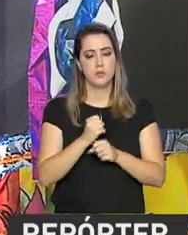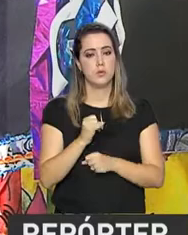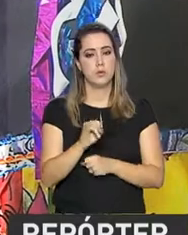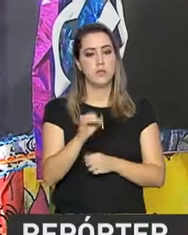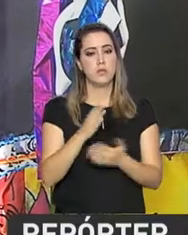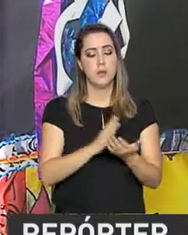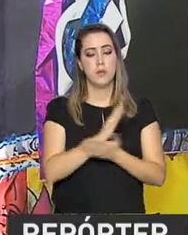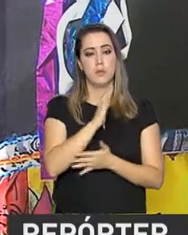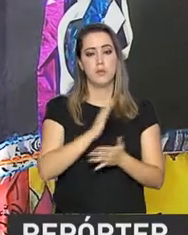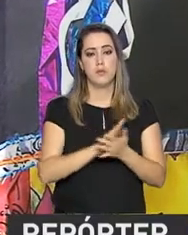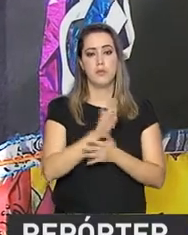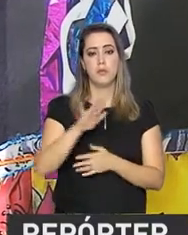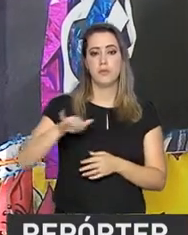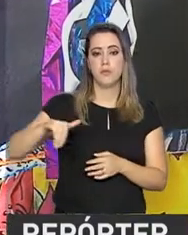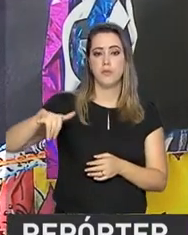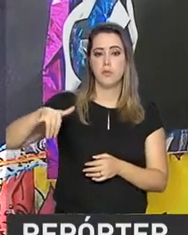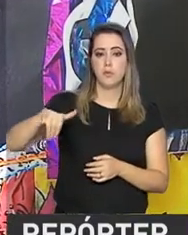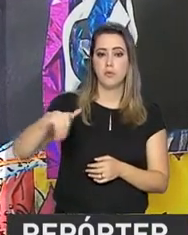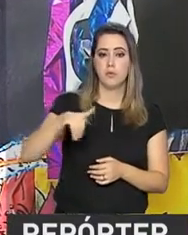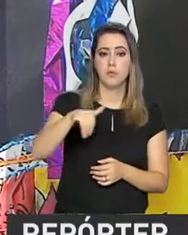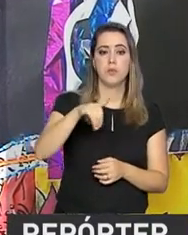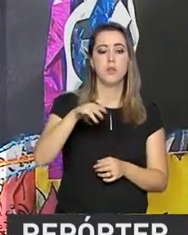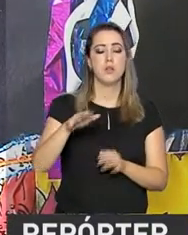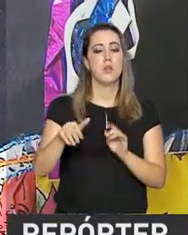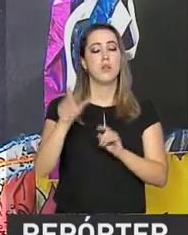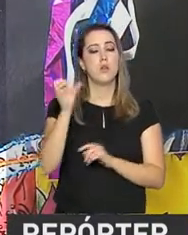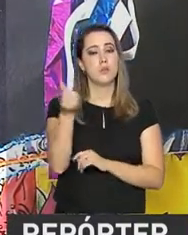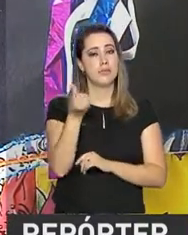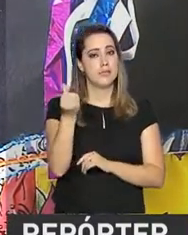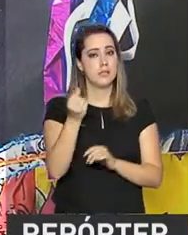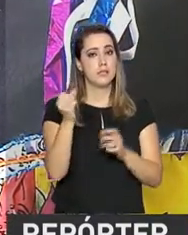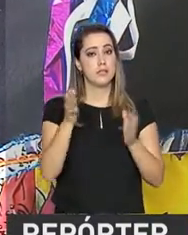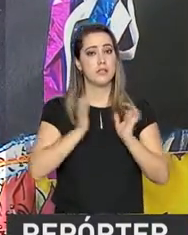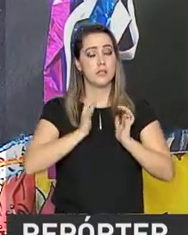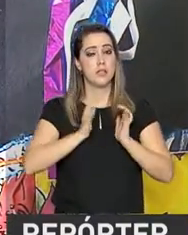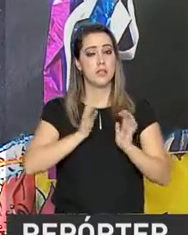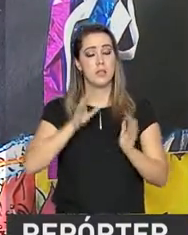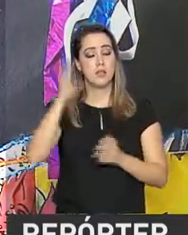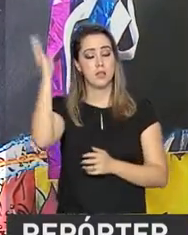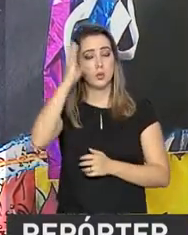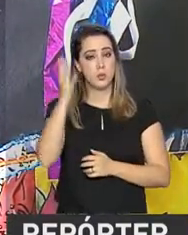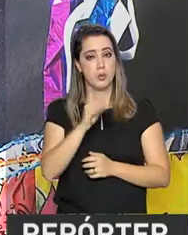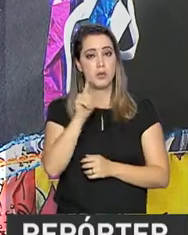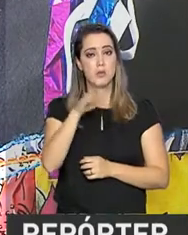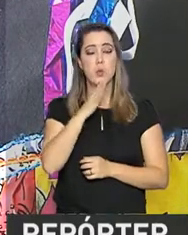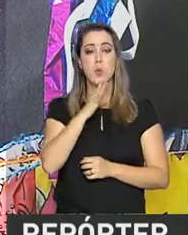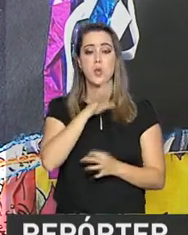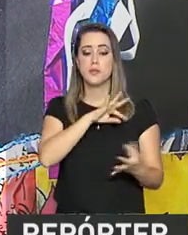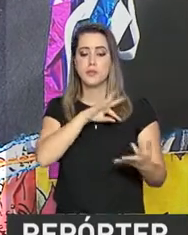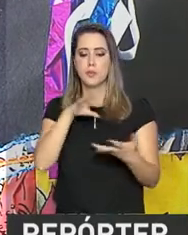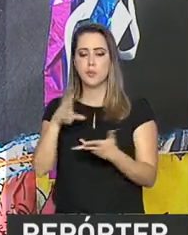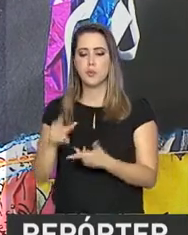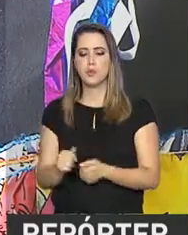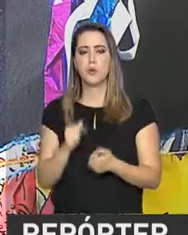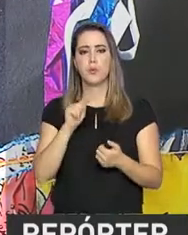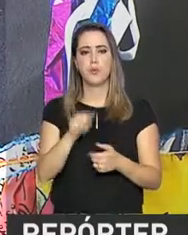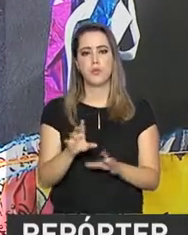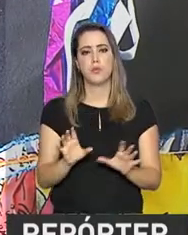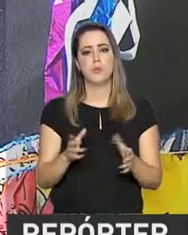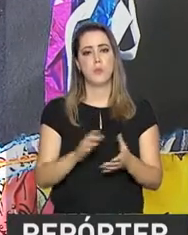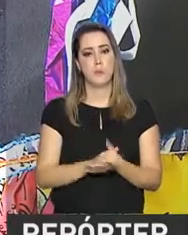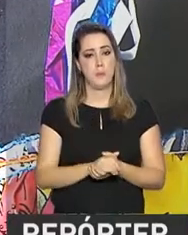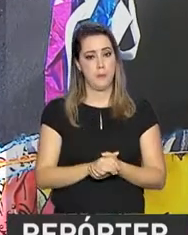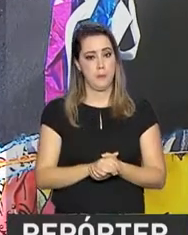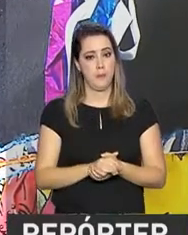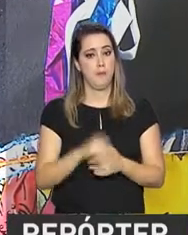seja aprovada, o Bumba Meu Boi será o sexto bem cultural do Brasil a ter esse reconhecimento internacional no campo